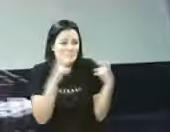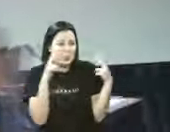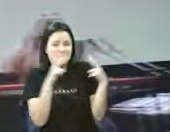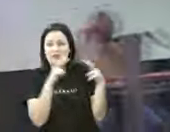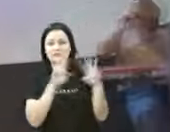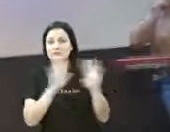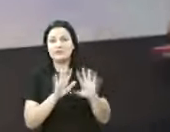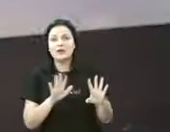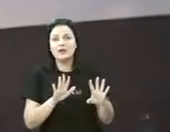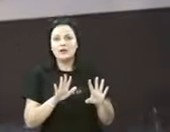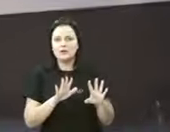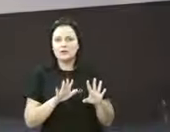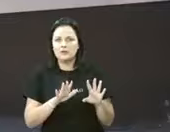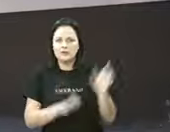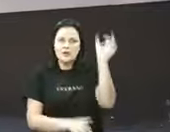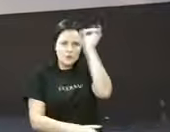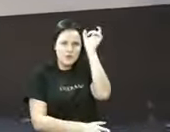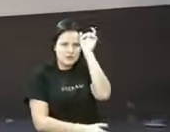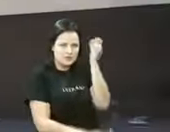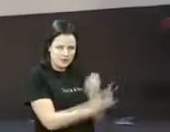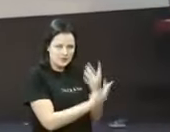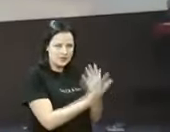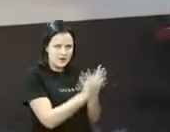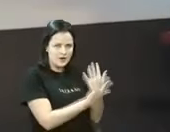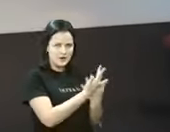Alguém vai me dizer: o diabo é inimigo de Deus. O diabo não é inimigo de Deus.